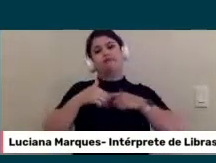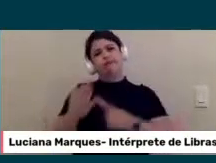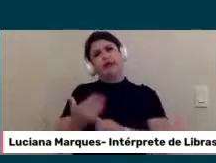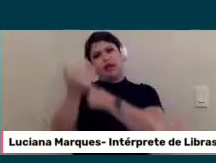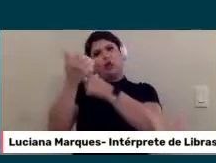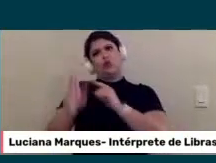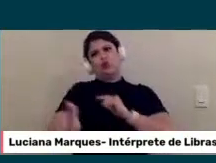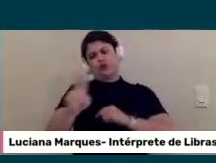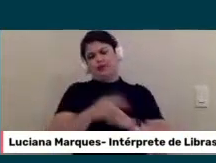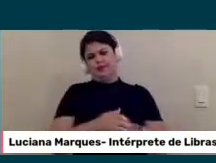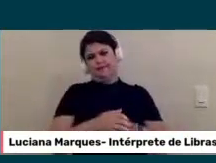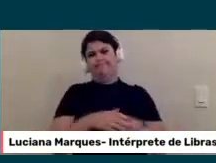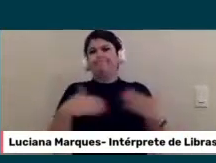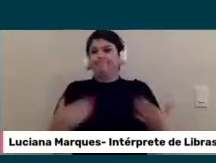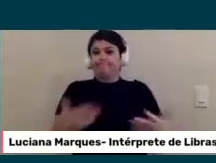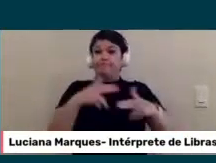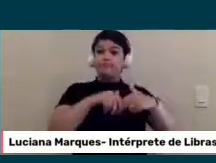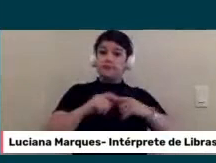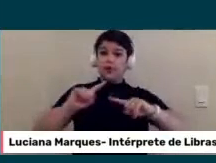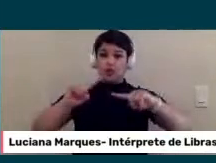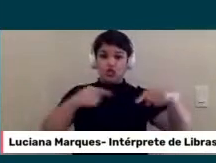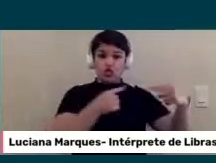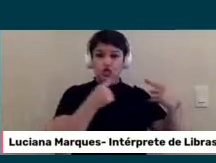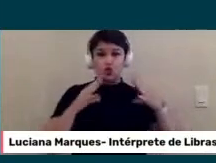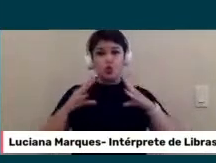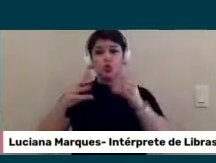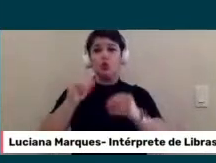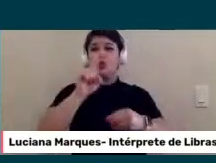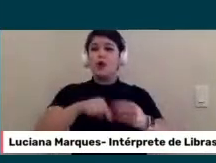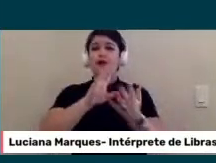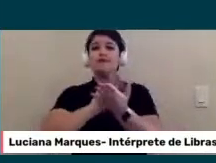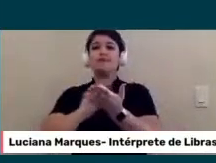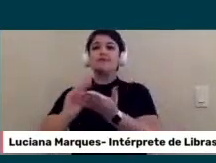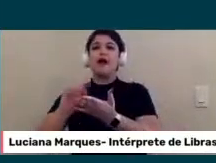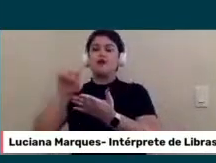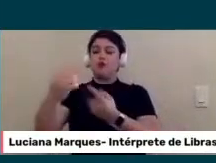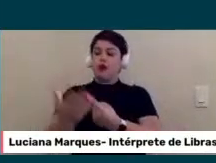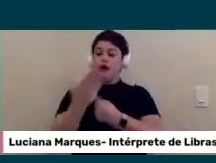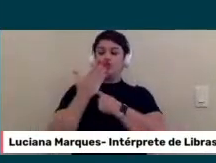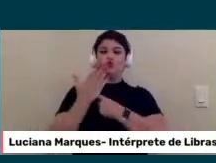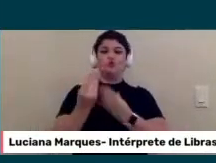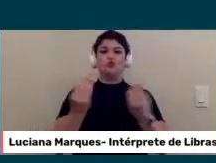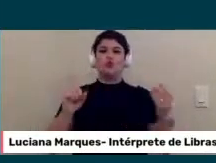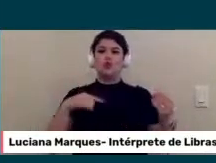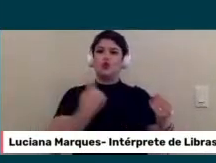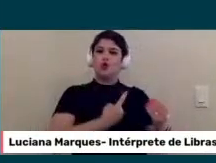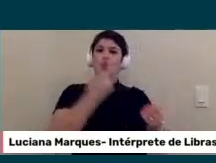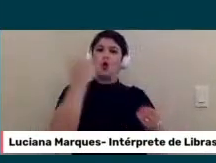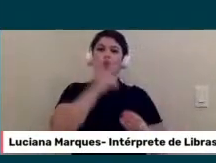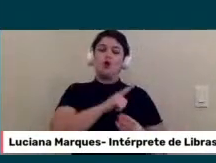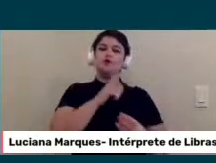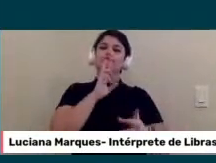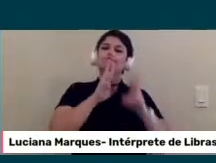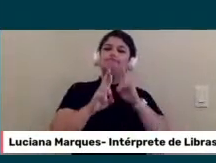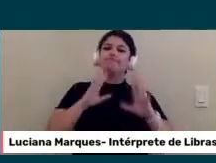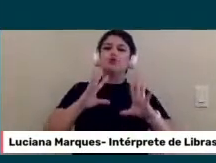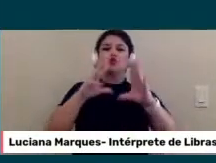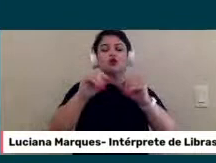trazer muitos desafios, nos quais os dados vão ser uma excelente fonte para a gente conseguir responder a esses desafios.